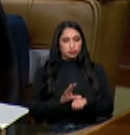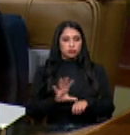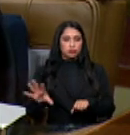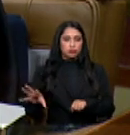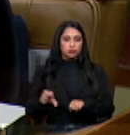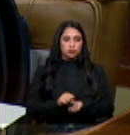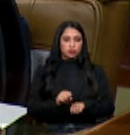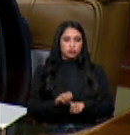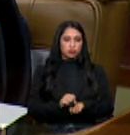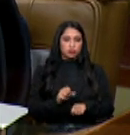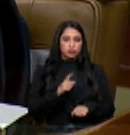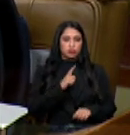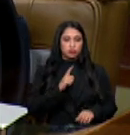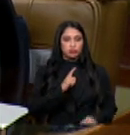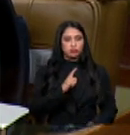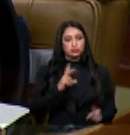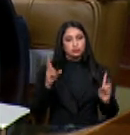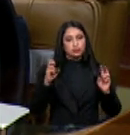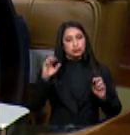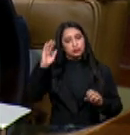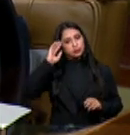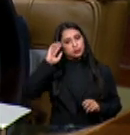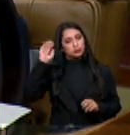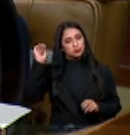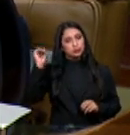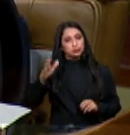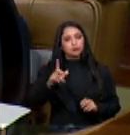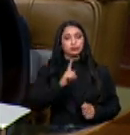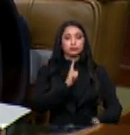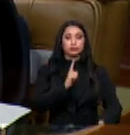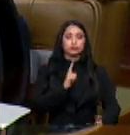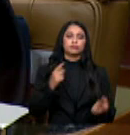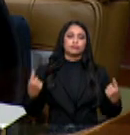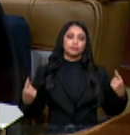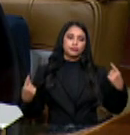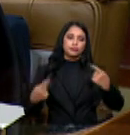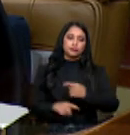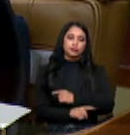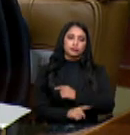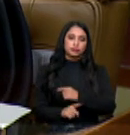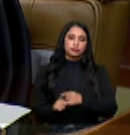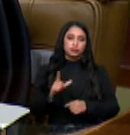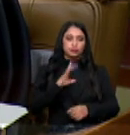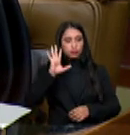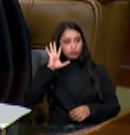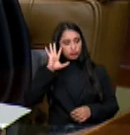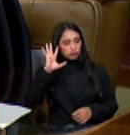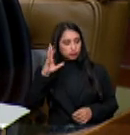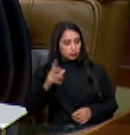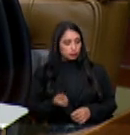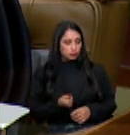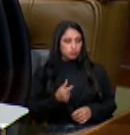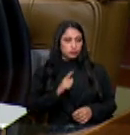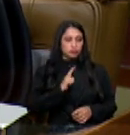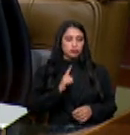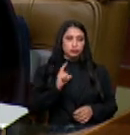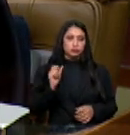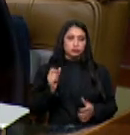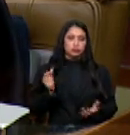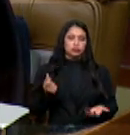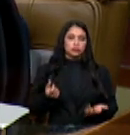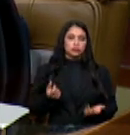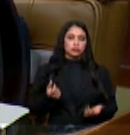conhecimento, e no mérito contra afirmando a contrariedade dessas decisões com esses preceitos e,